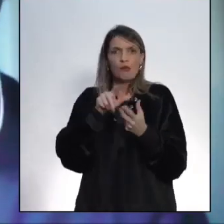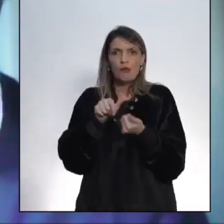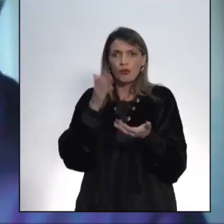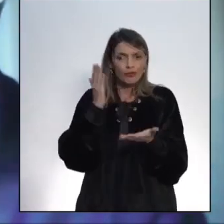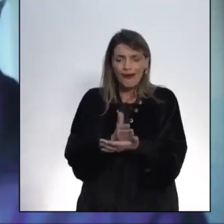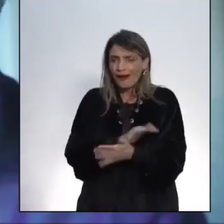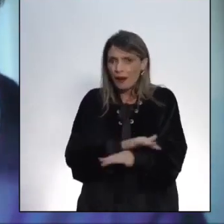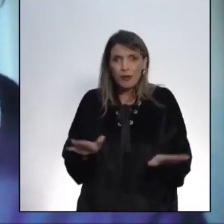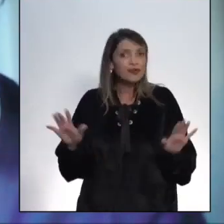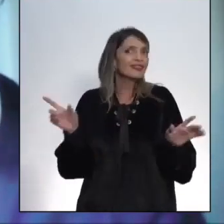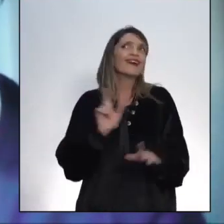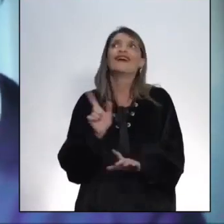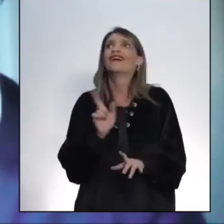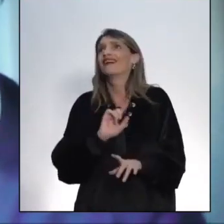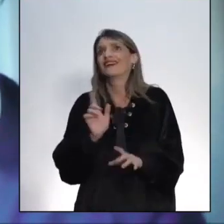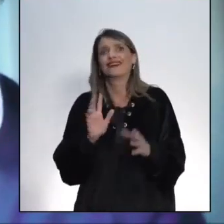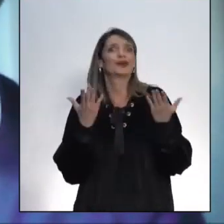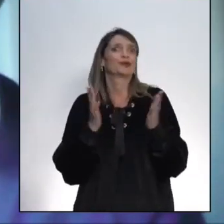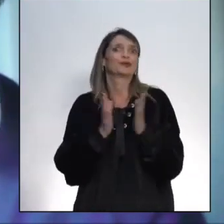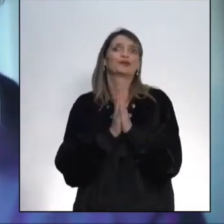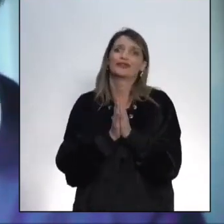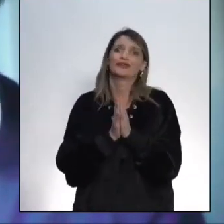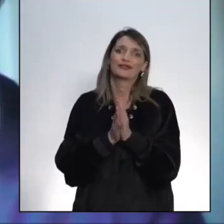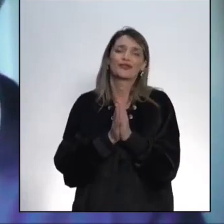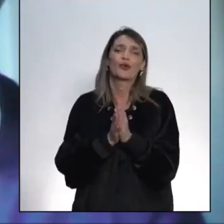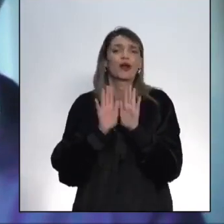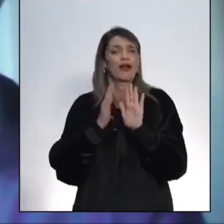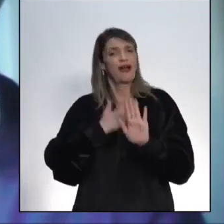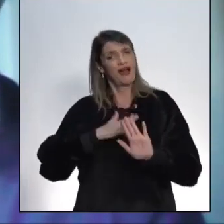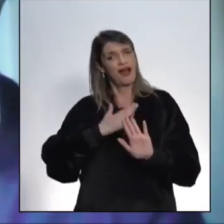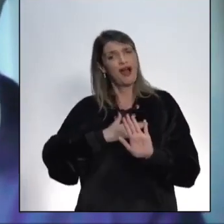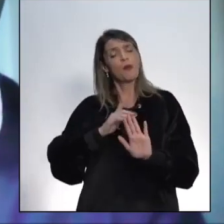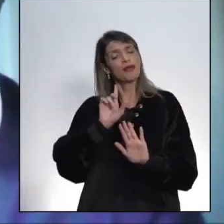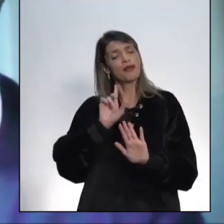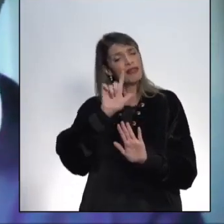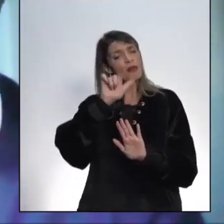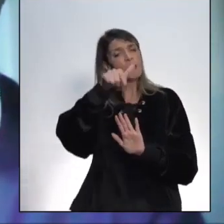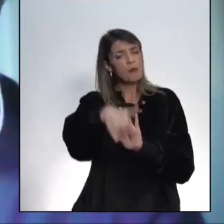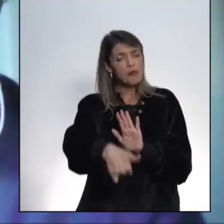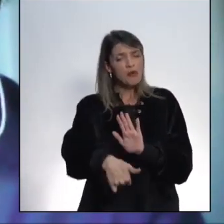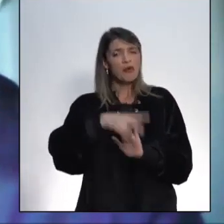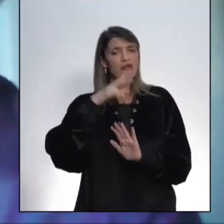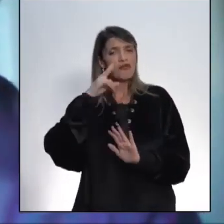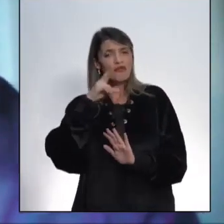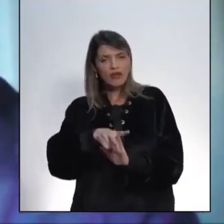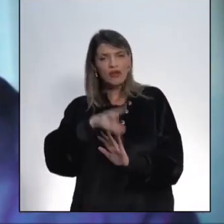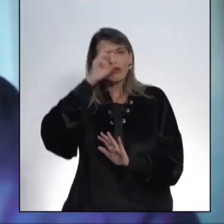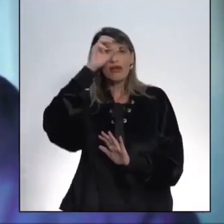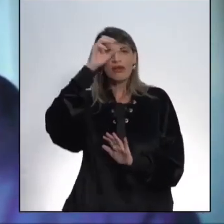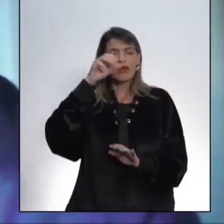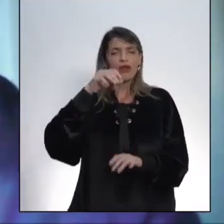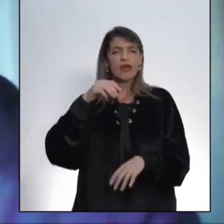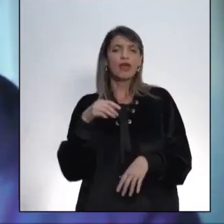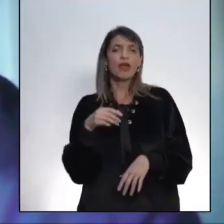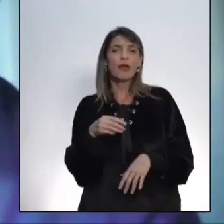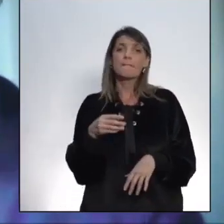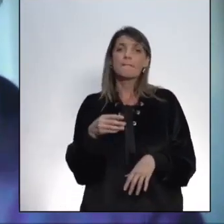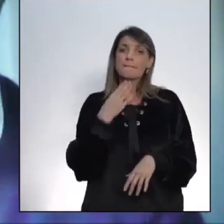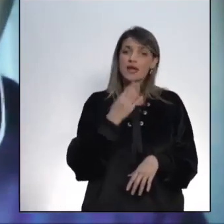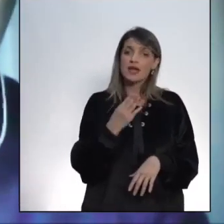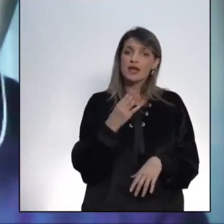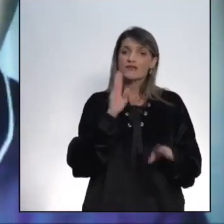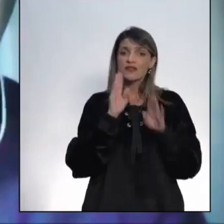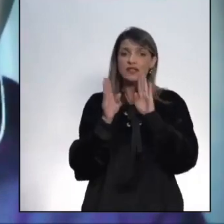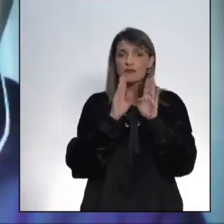hoje, eu acho, há a possibilidade dele ver isso depois, a gente orienta, pede para ele no Facebook, se não conseguir, manda ele